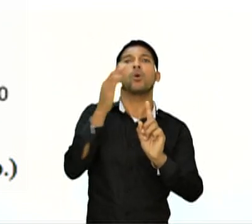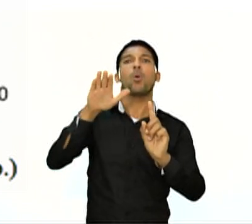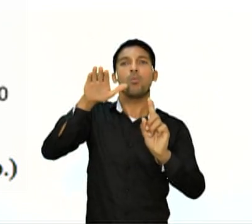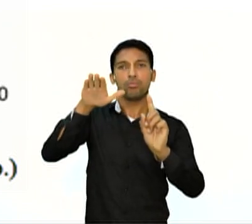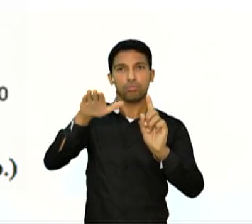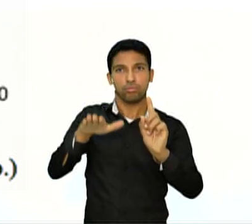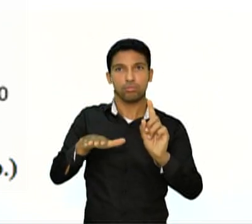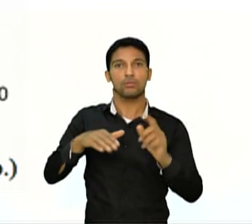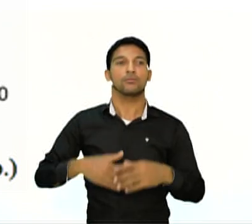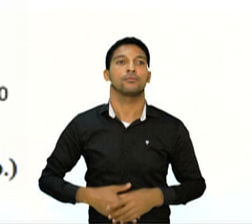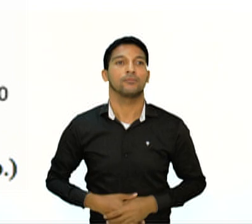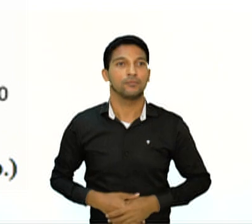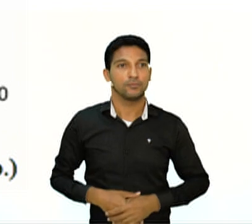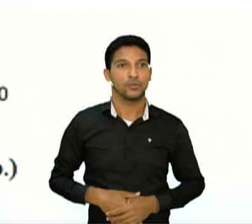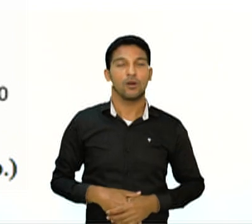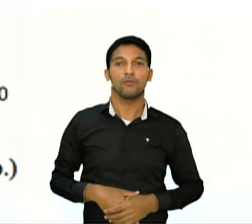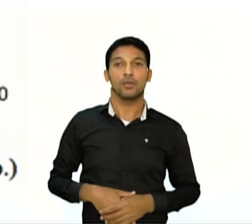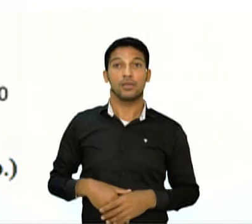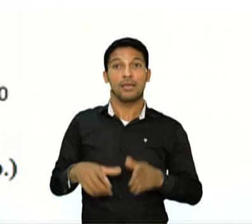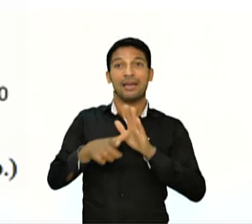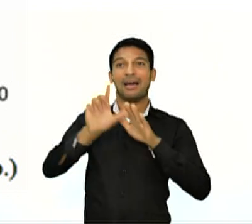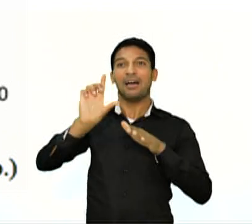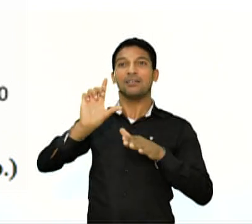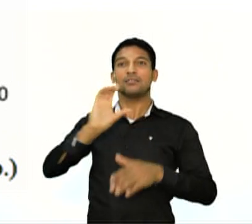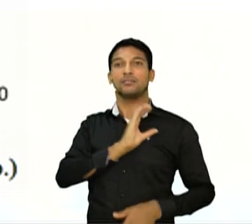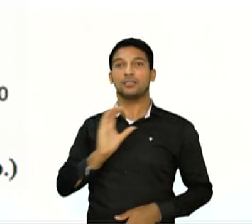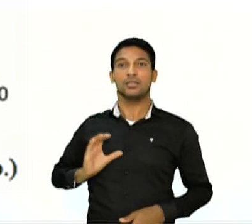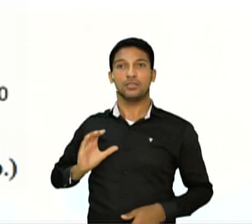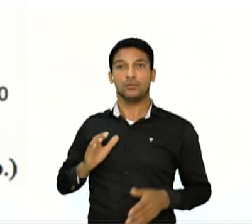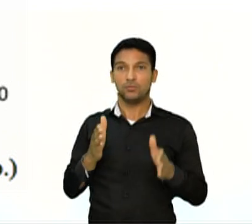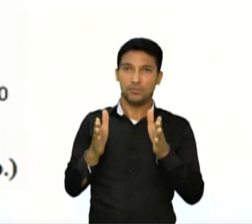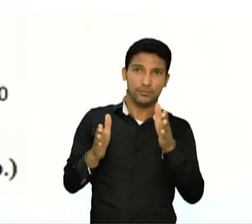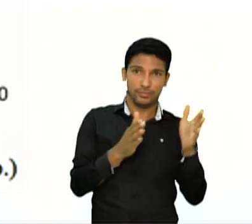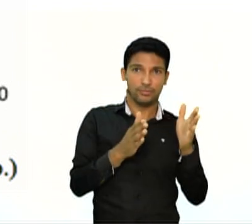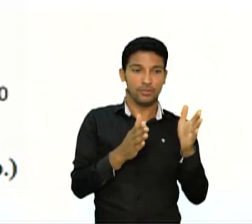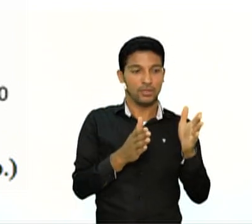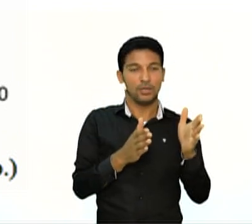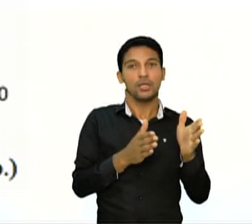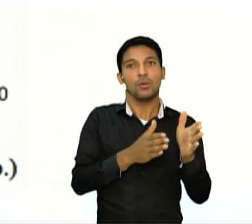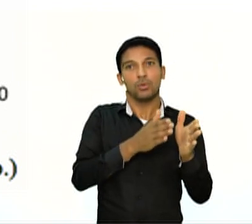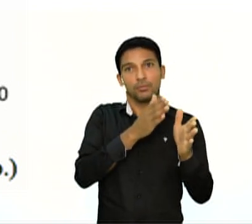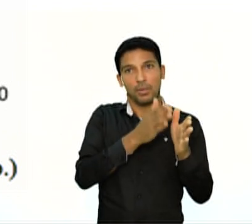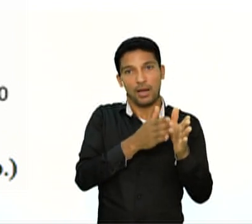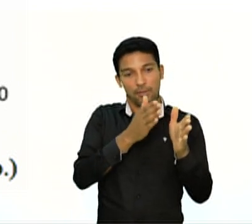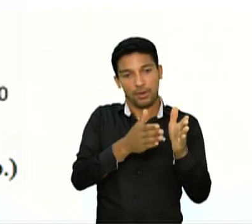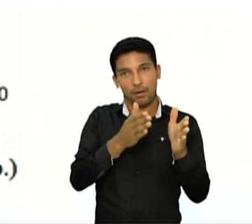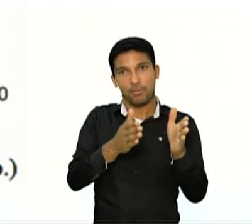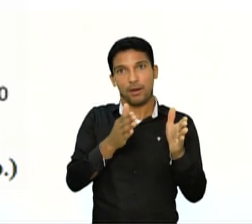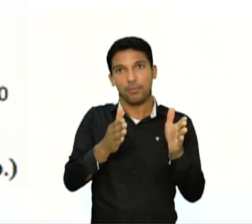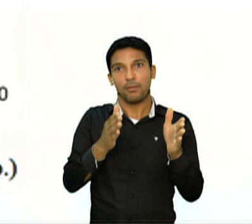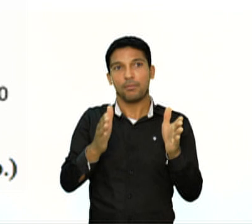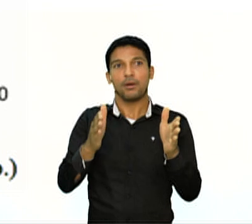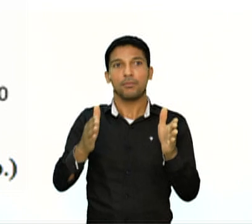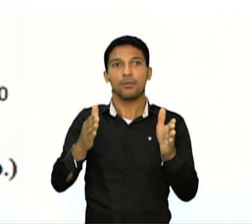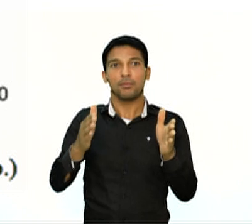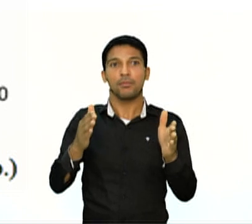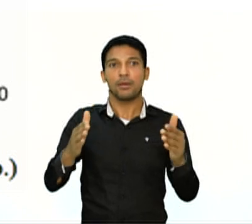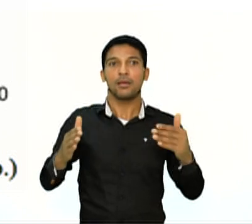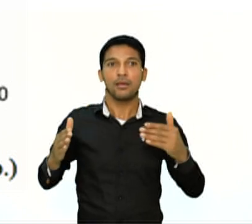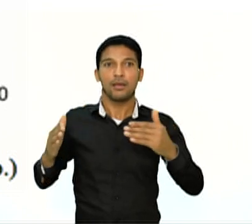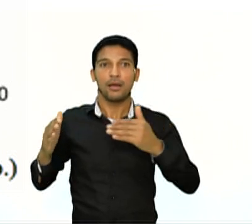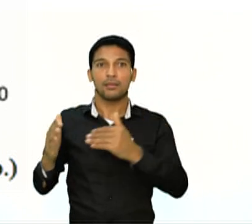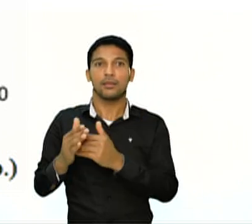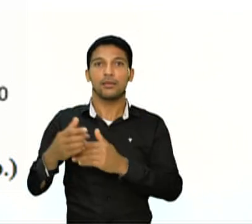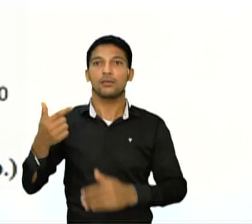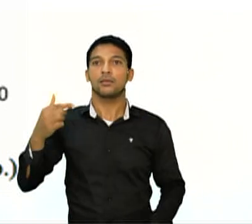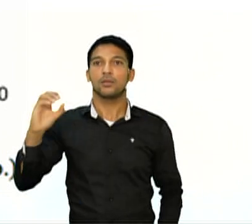antes de Cristo, diminuindo, chegando até o ano 2000. Então é uma contagem regressiva, antes de Cristo, zero, e